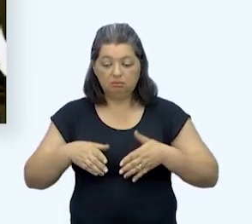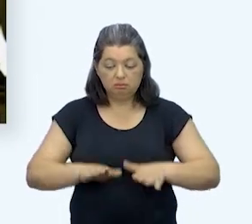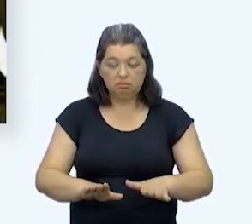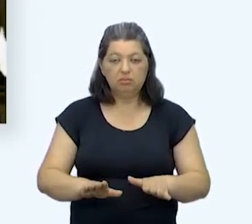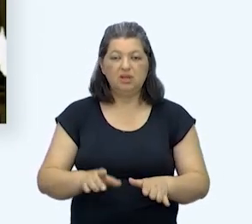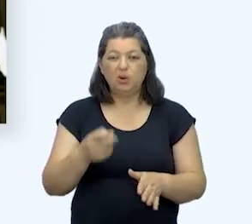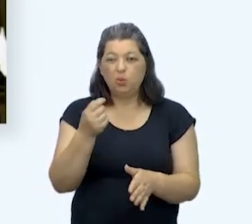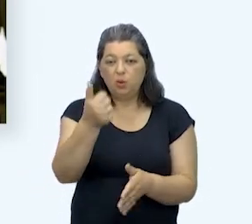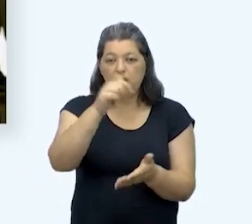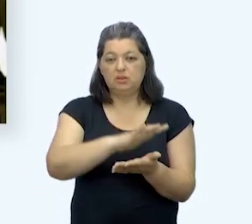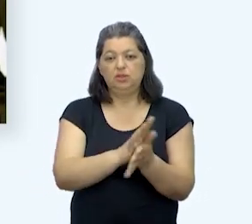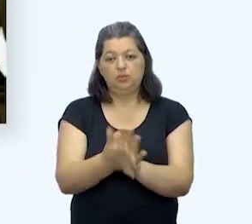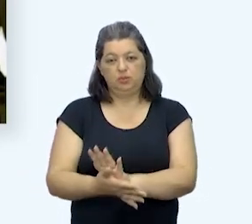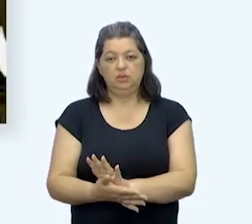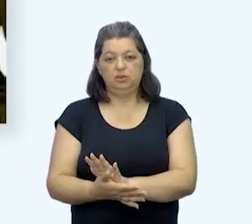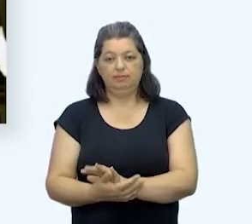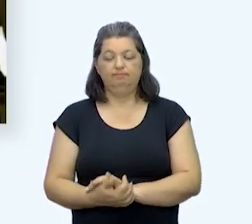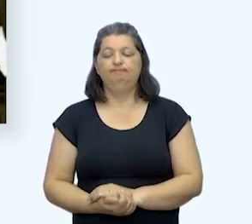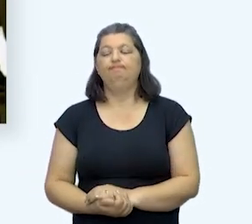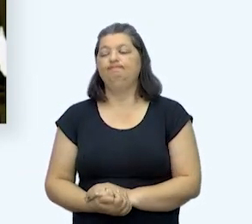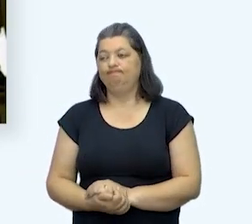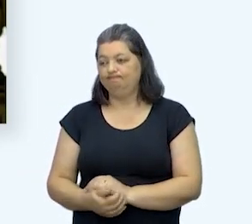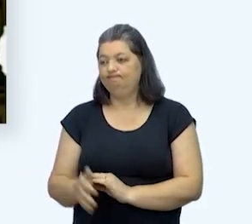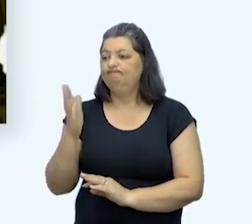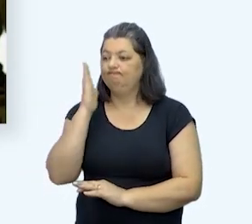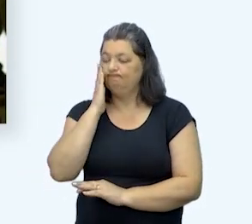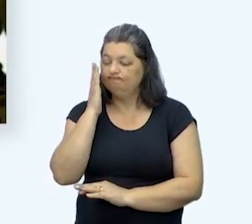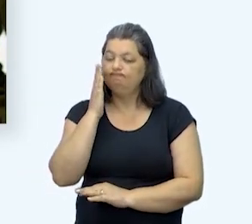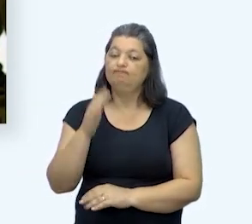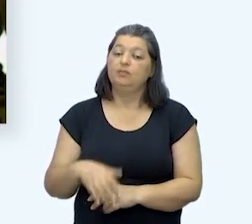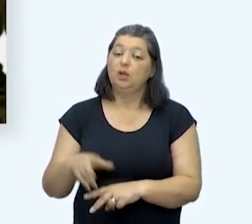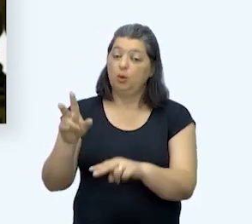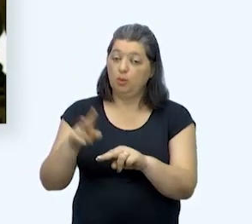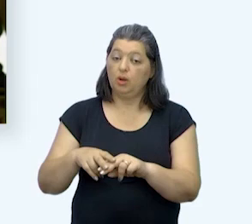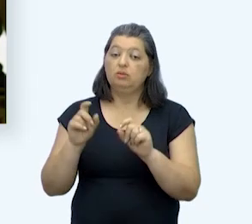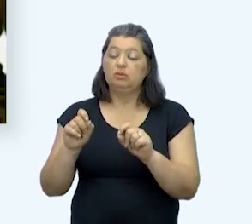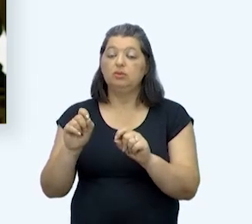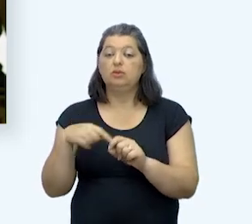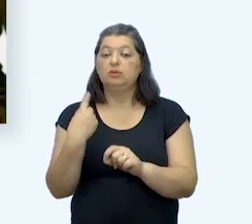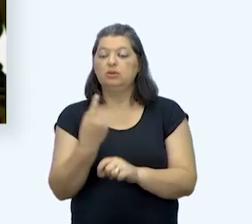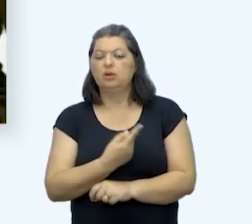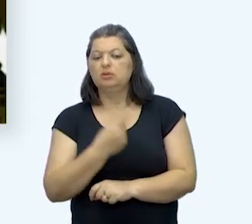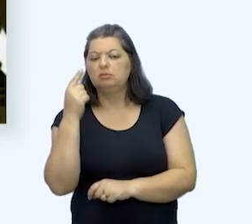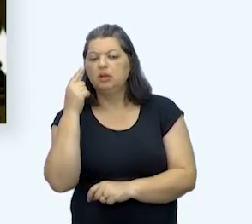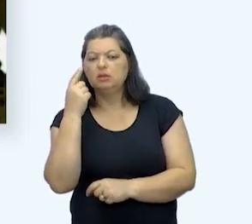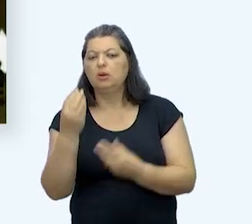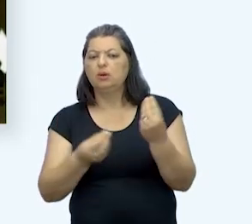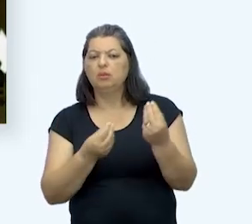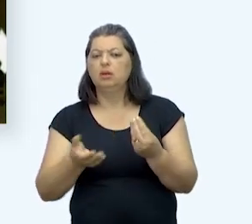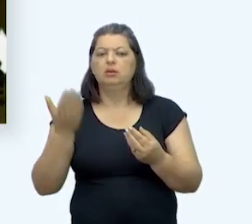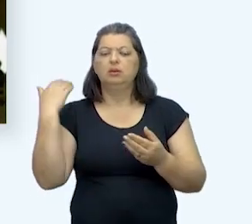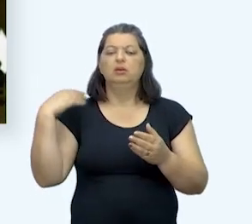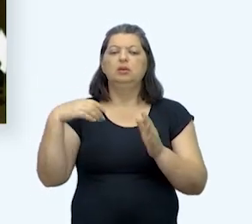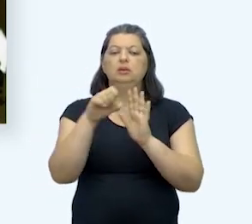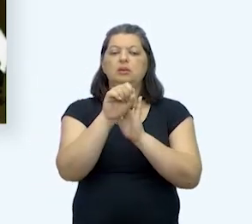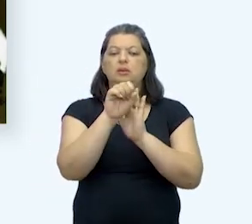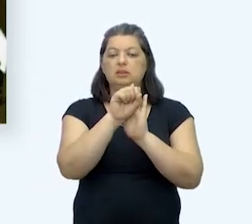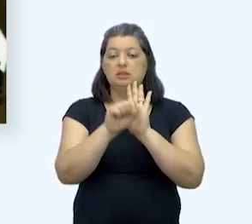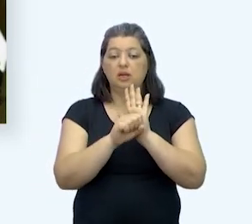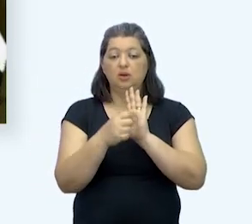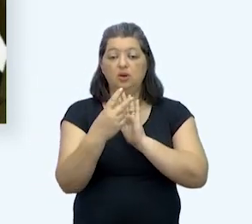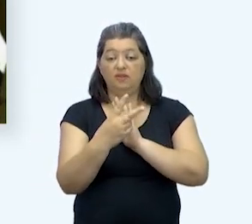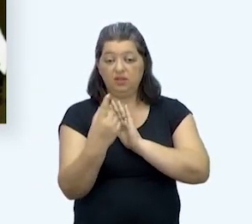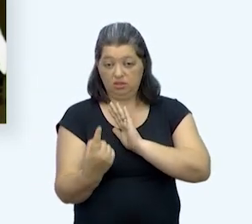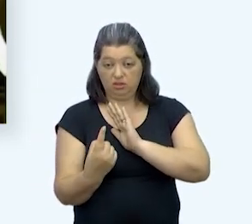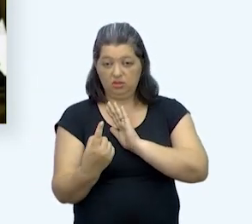praticamente destruída. Eu sei, meu filho, por isso vamos ver como eram as coisas no século XXI,